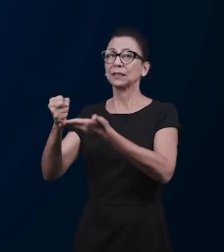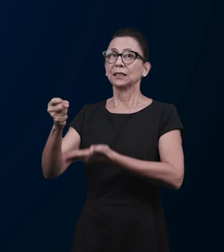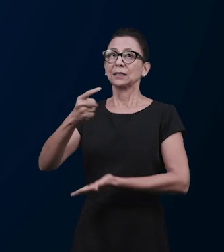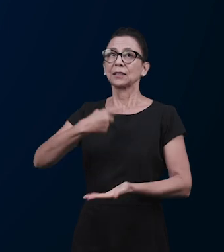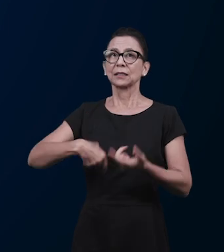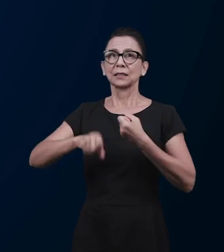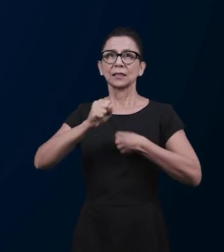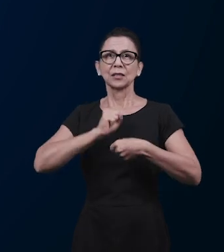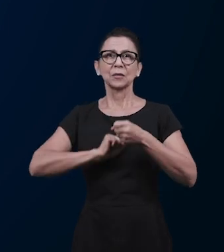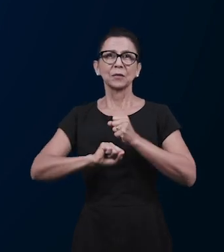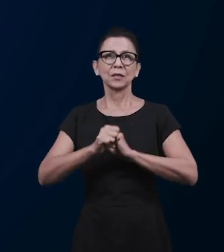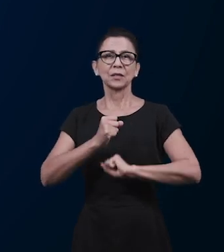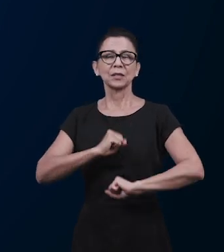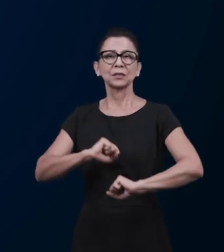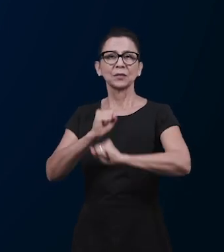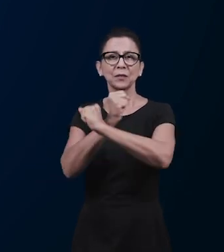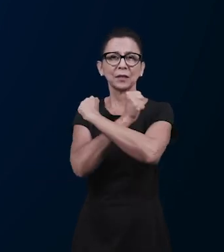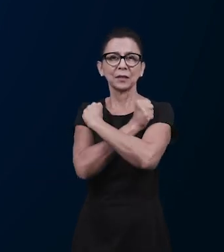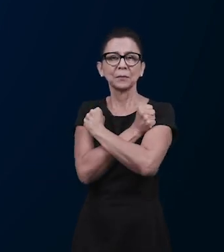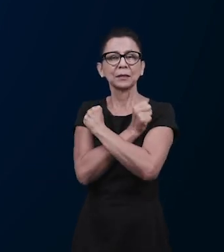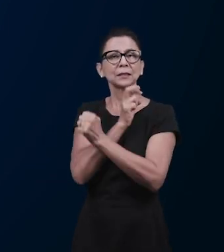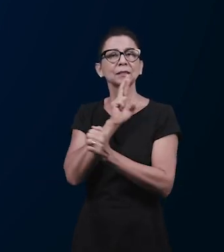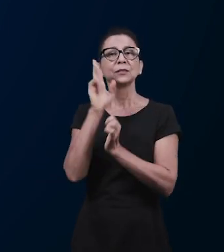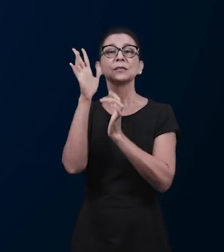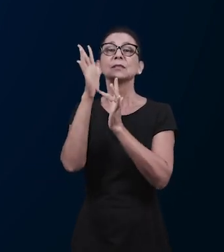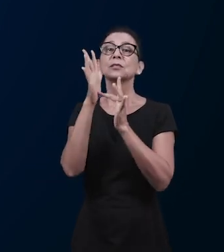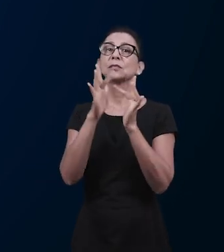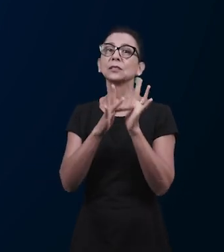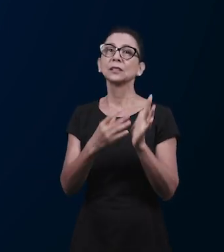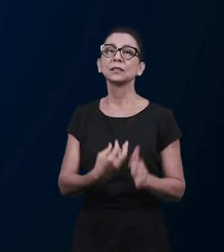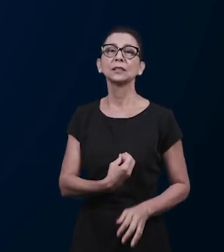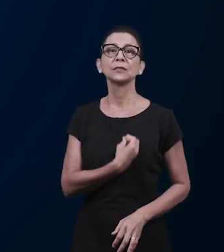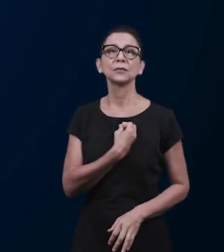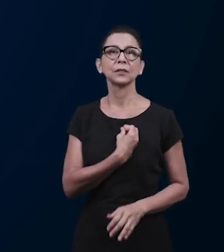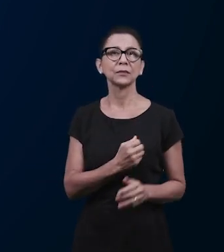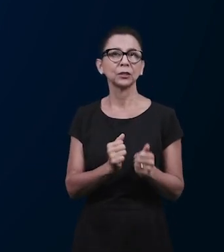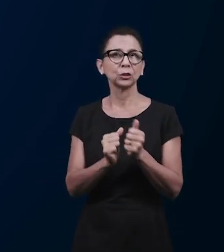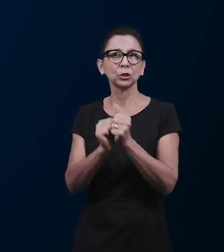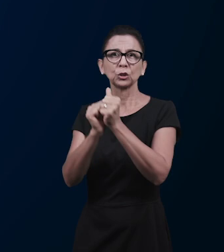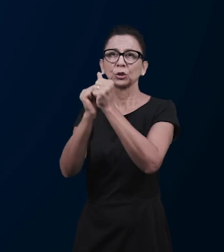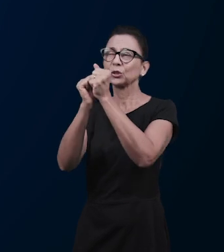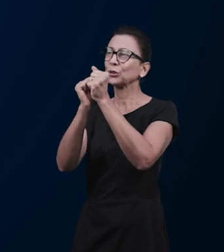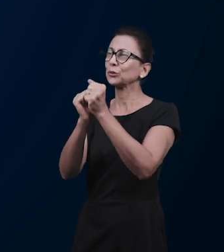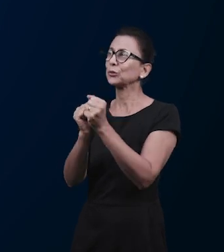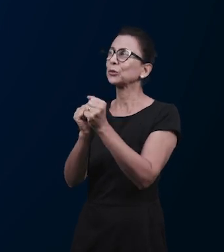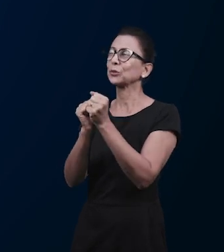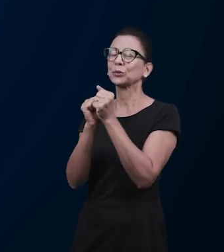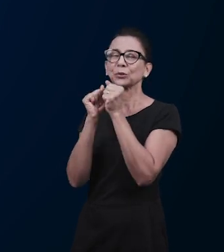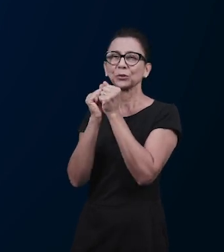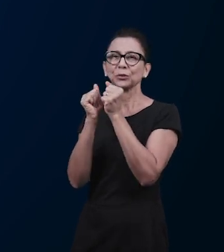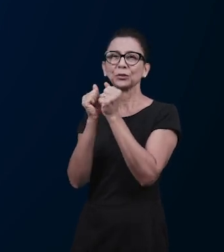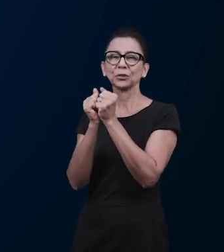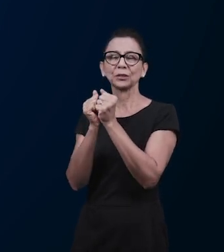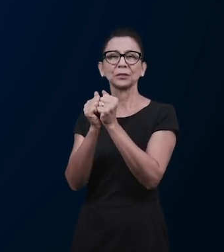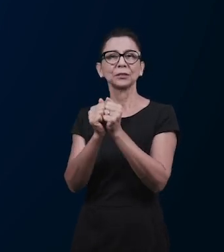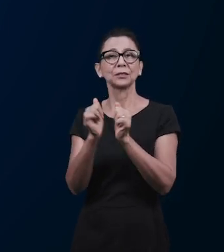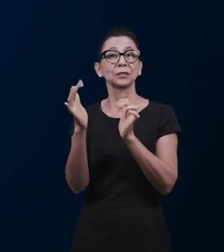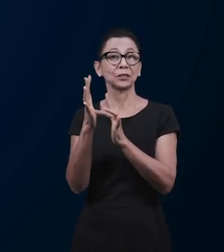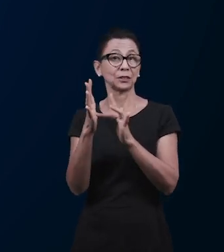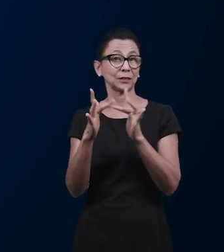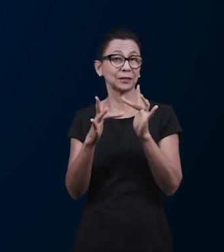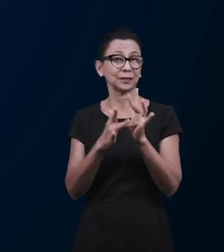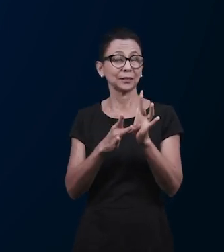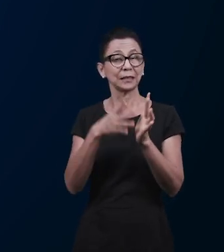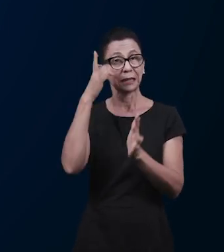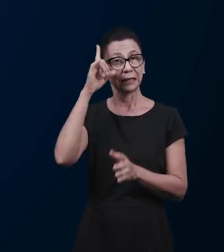dia, o qual nós vamos abraçar o nosso Senhor Jesus e viver ao lado dele, pertinho, juntinho. E